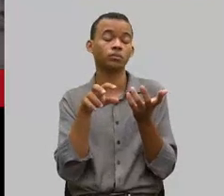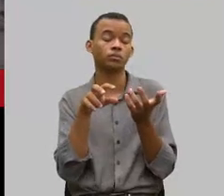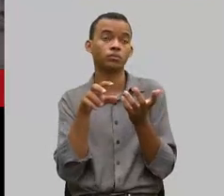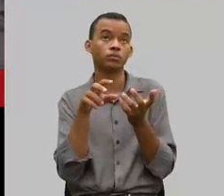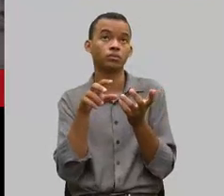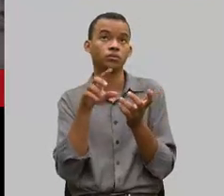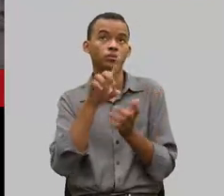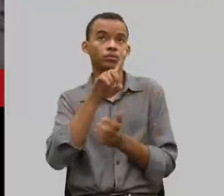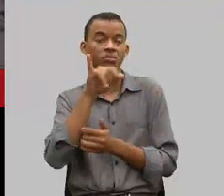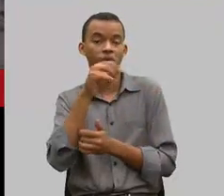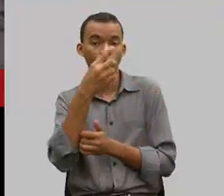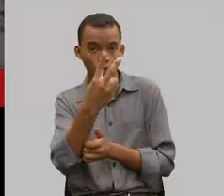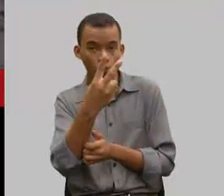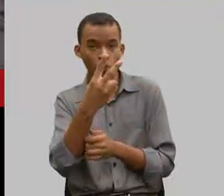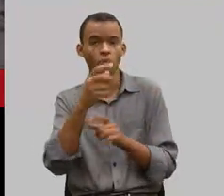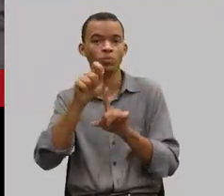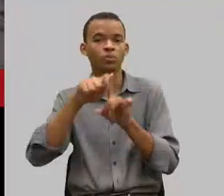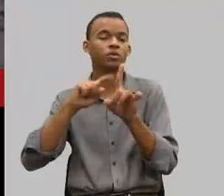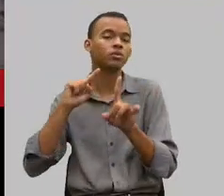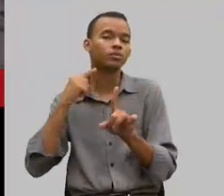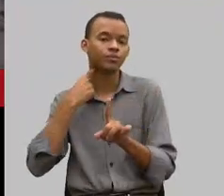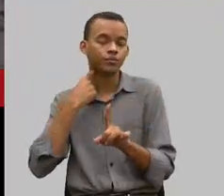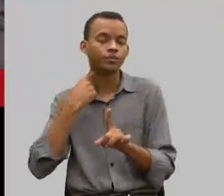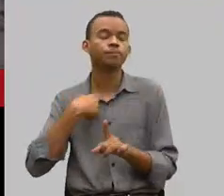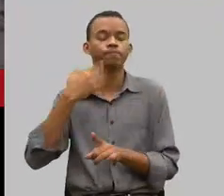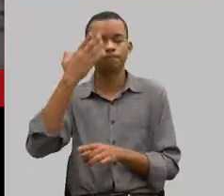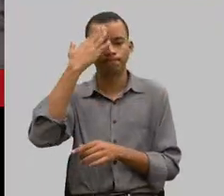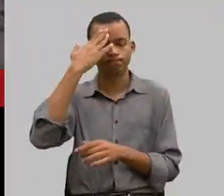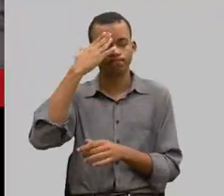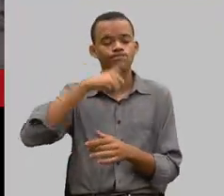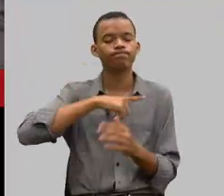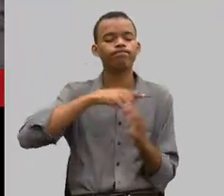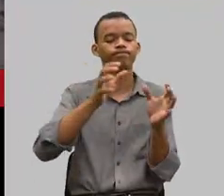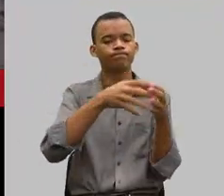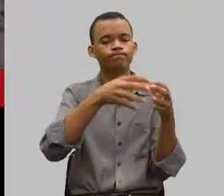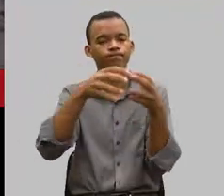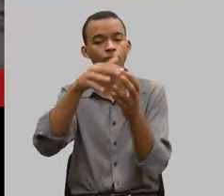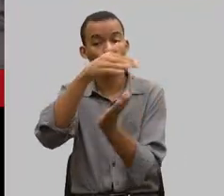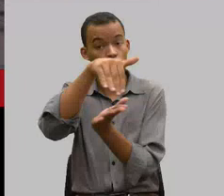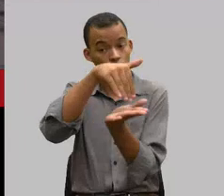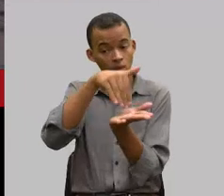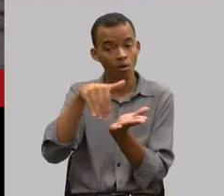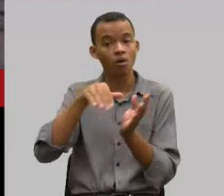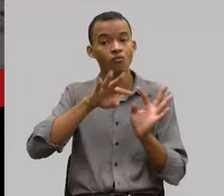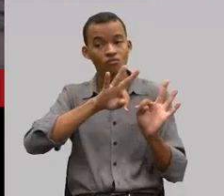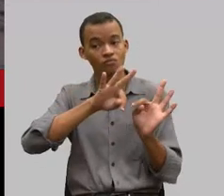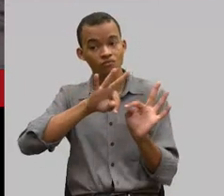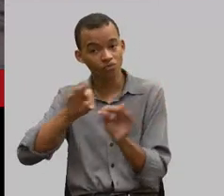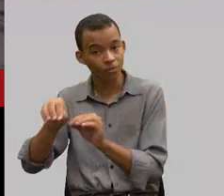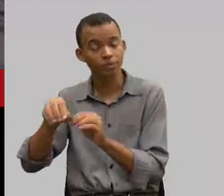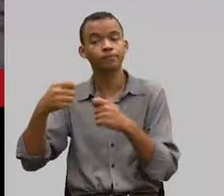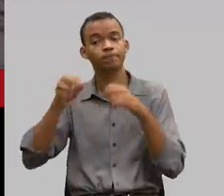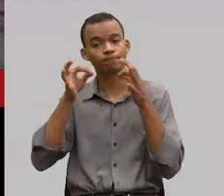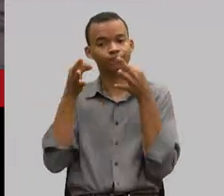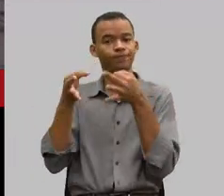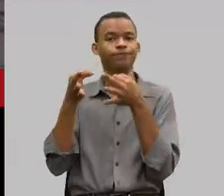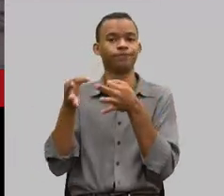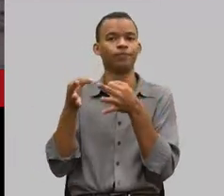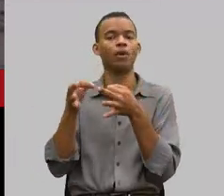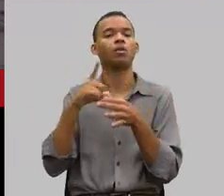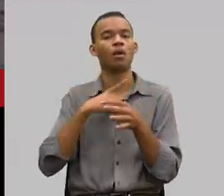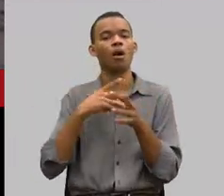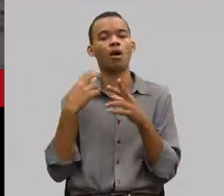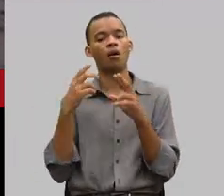foram realizadas várias reuniões com a cag mas eu entendo que precisaria de um esforço